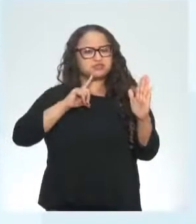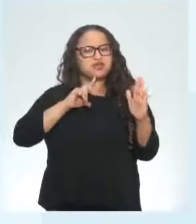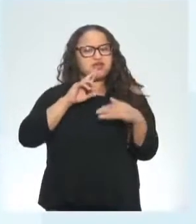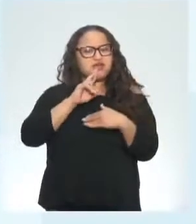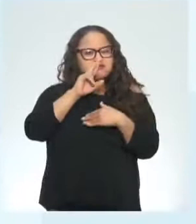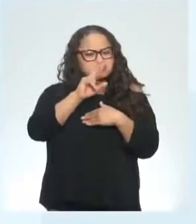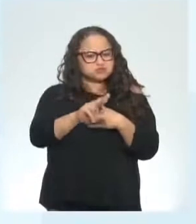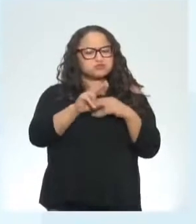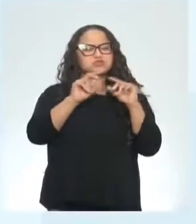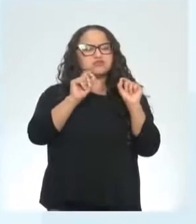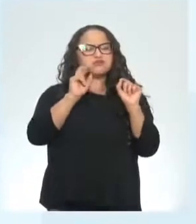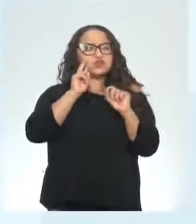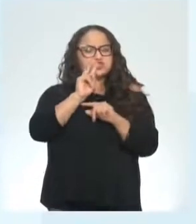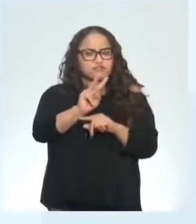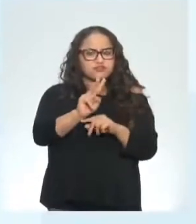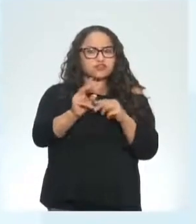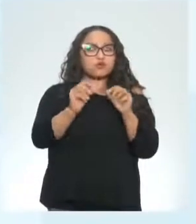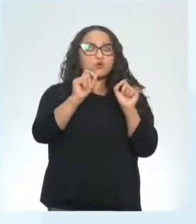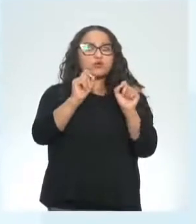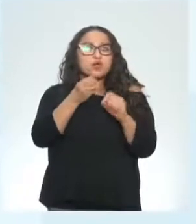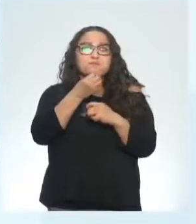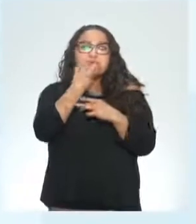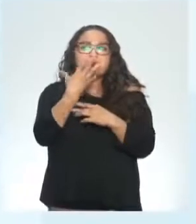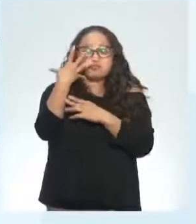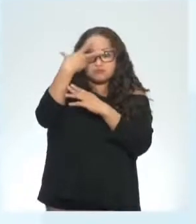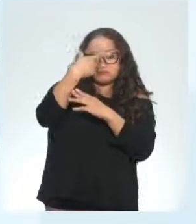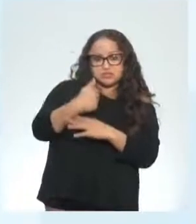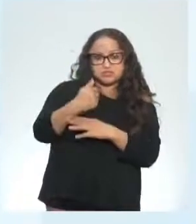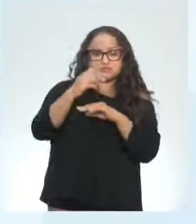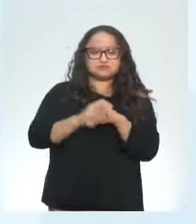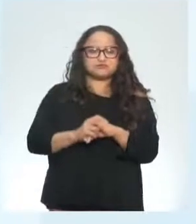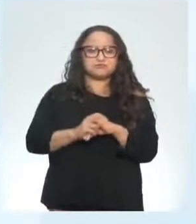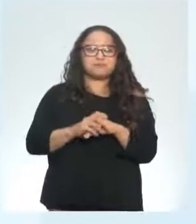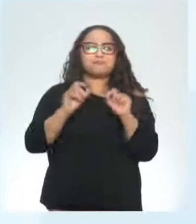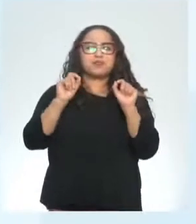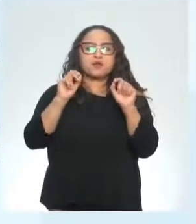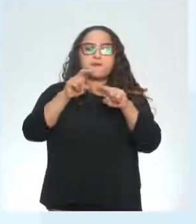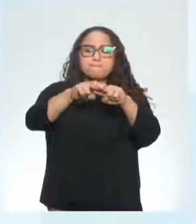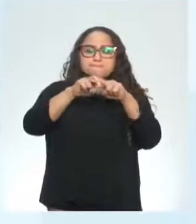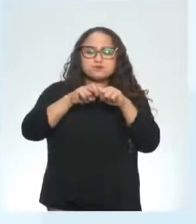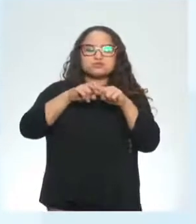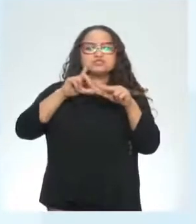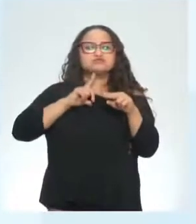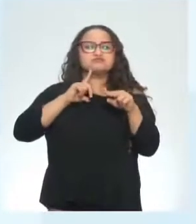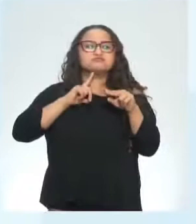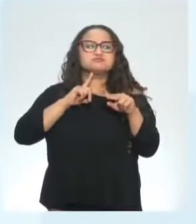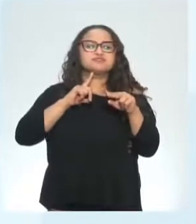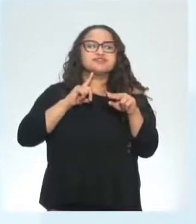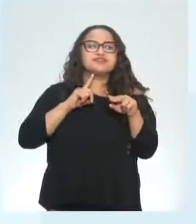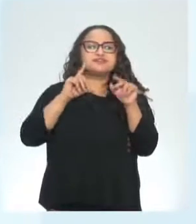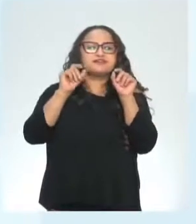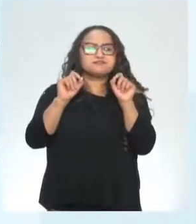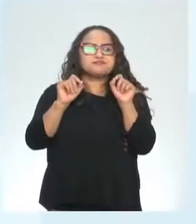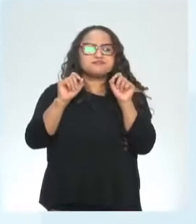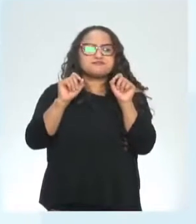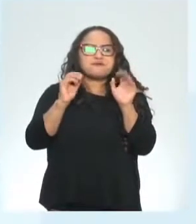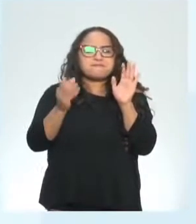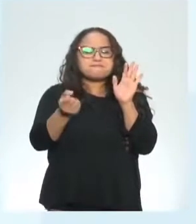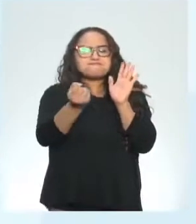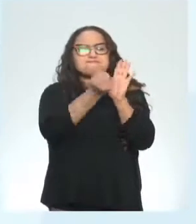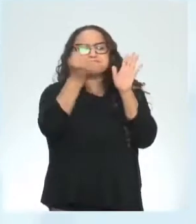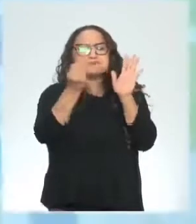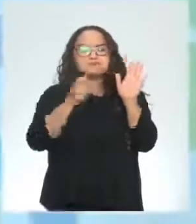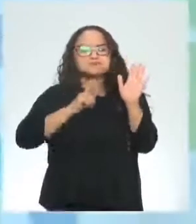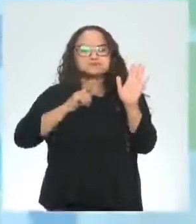do juízo de valor, tá certo? E, justamente por isso, né, ela é um dos principais fatores aí responsáveis